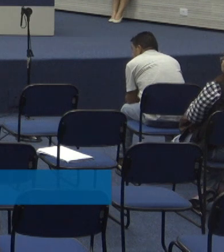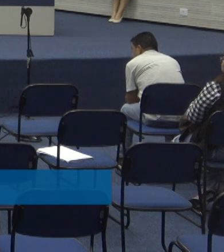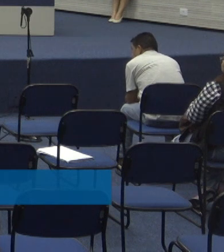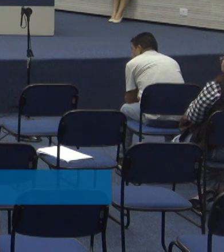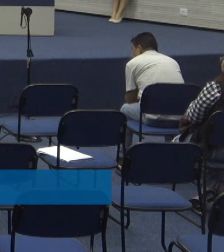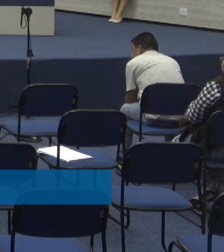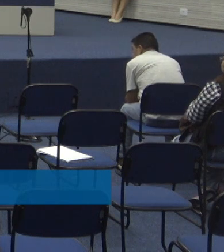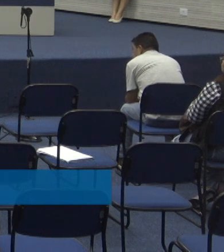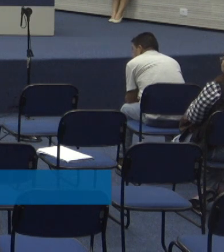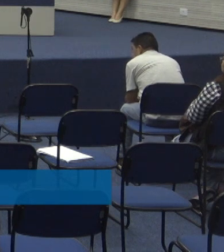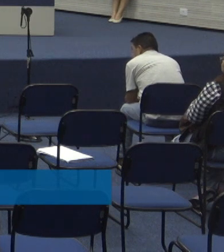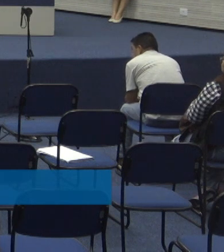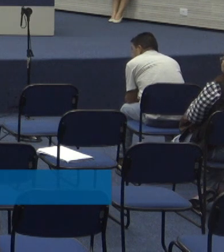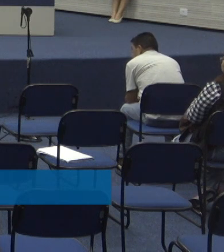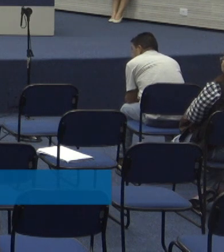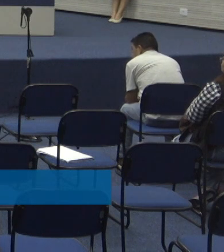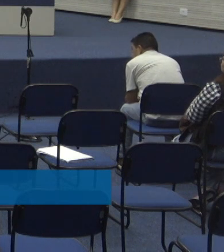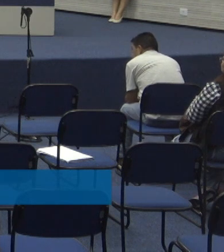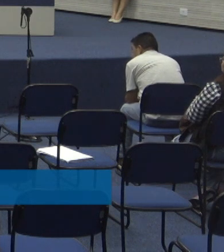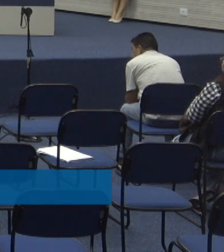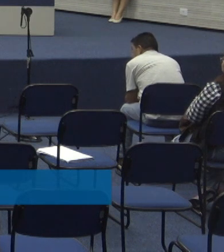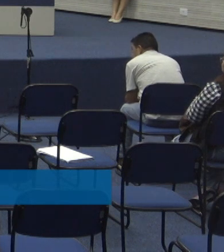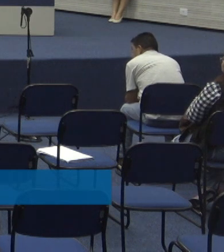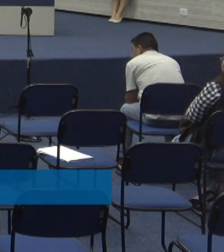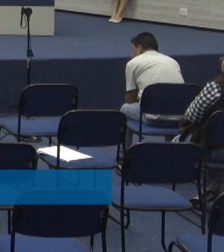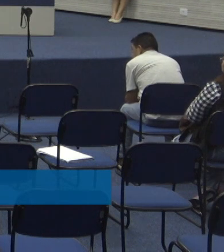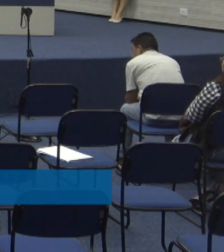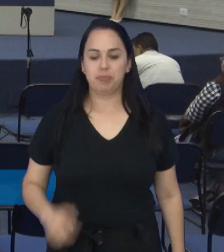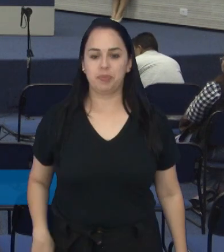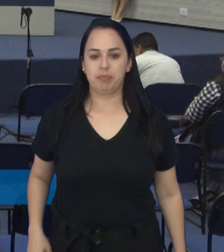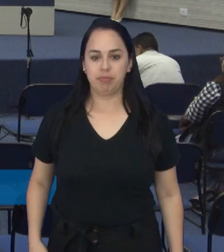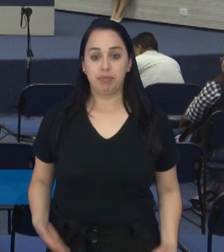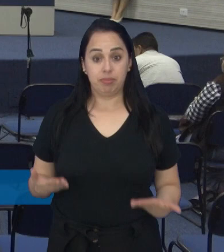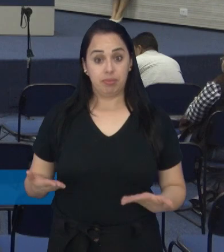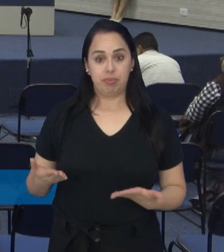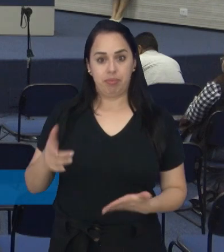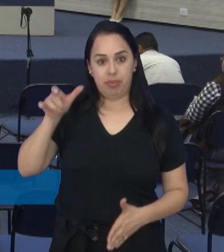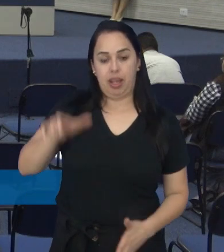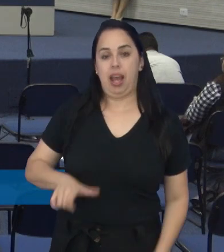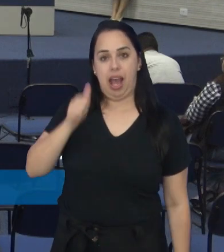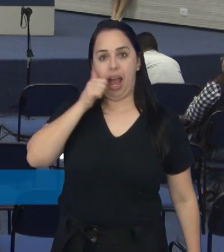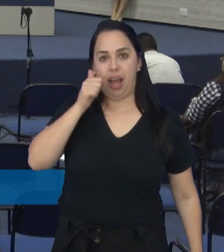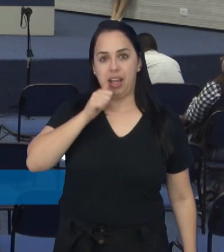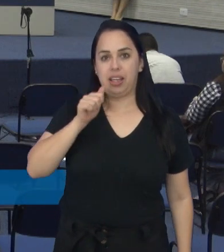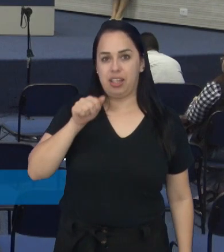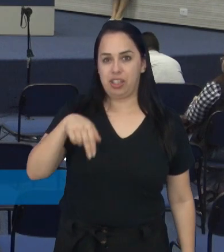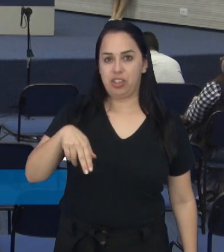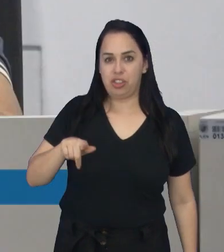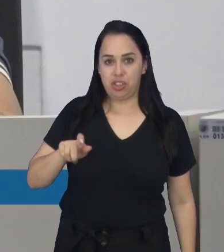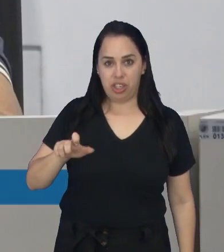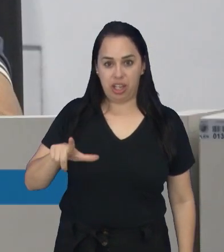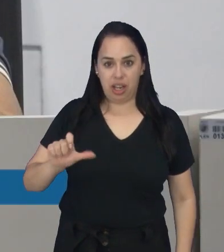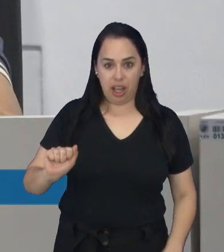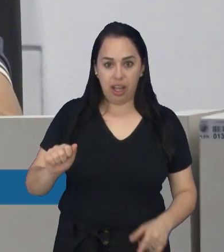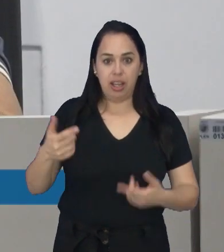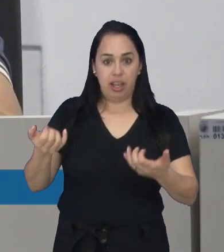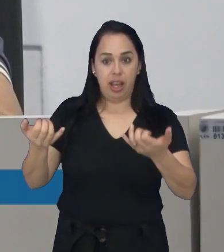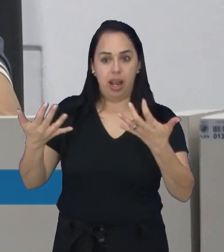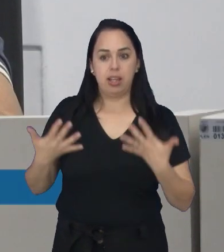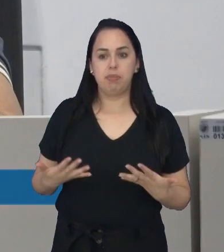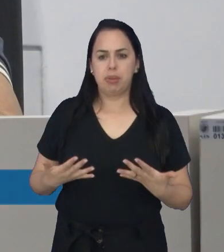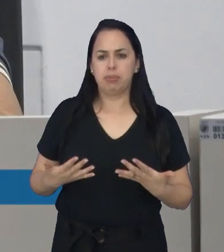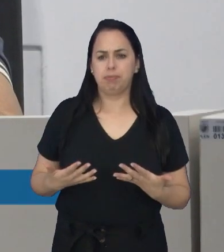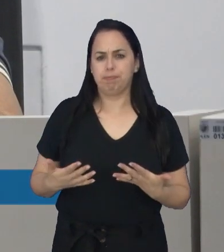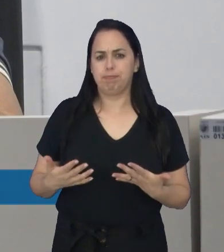foi a Ângela bom Ângela ela fez os comentários a ser críticas neurose os descontos que foram estão sendo